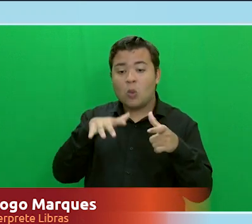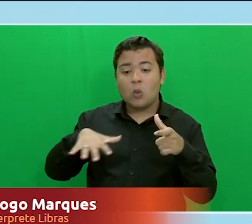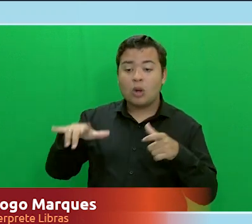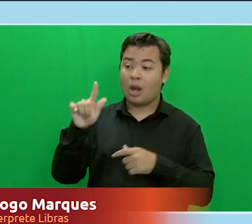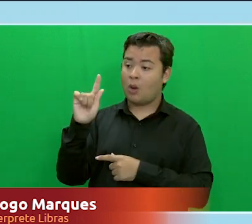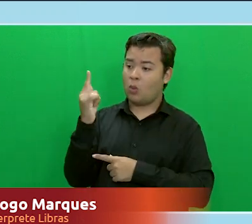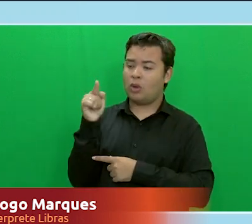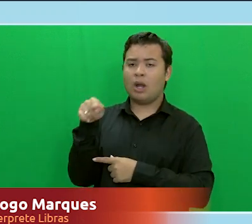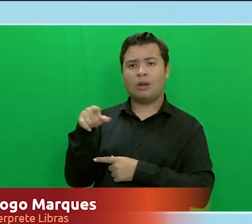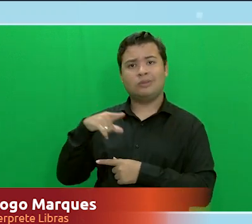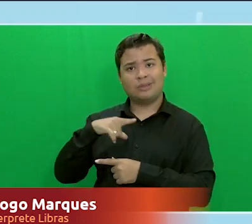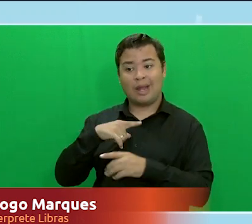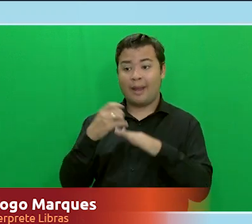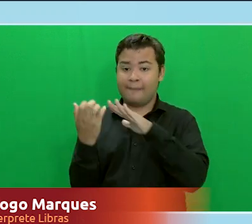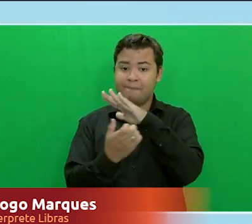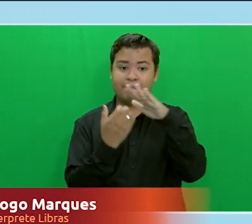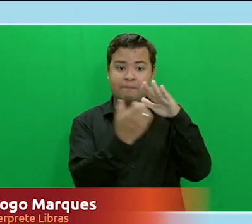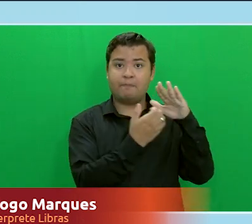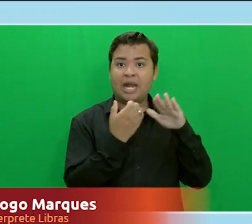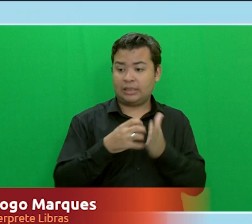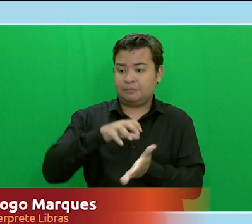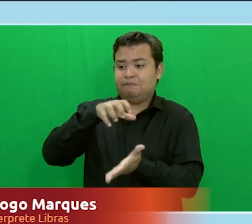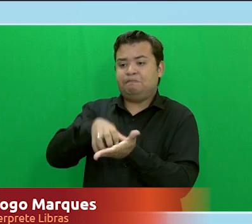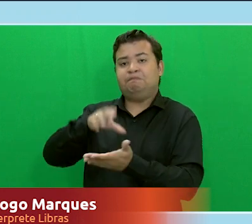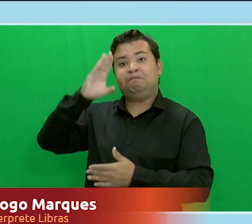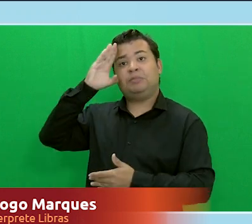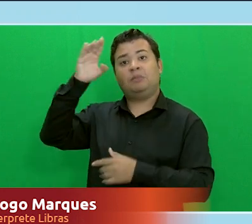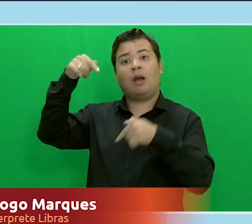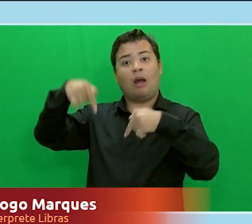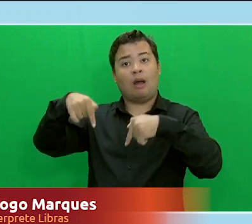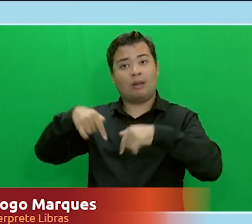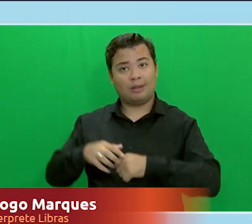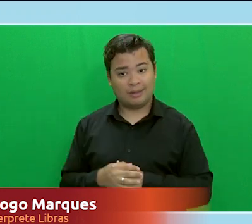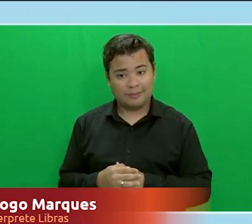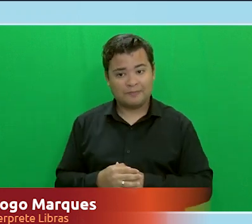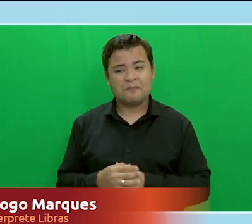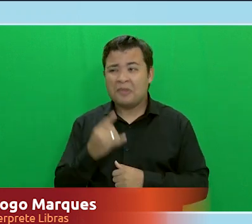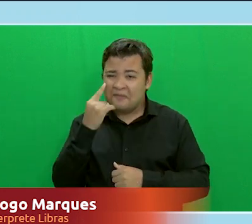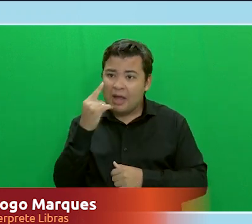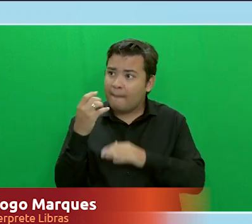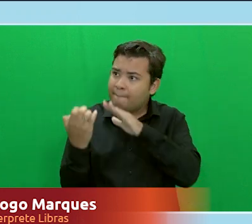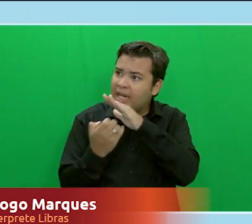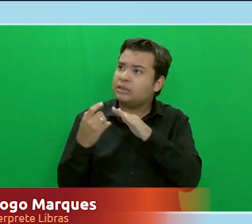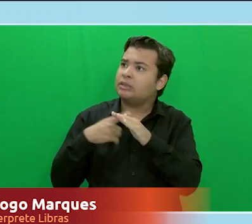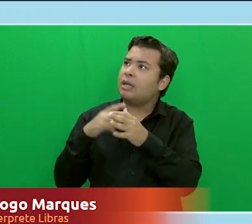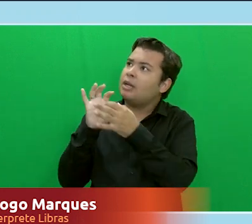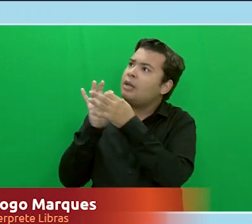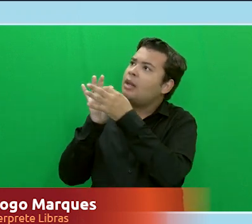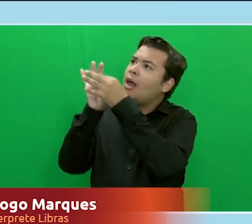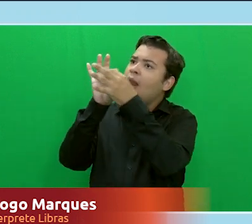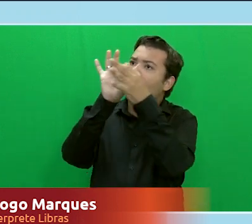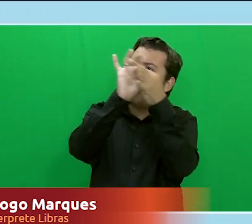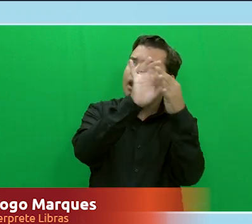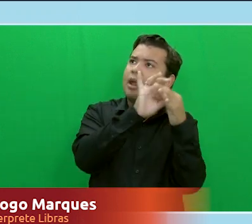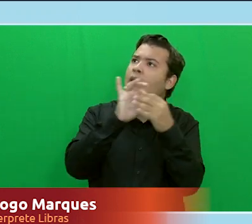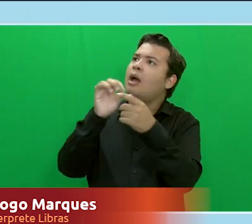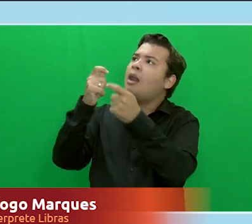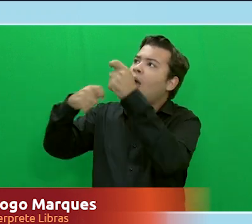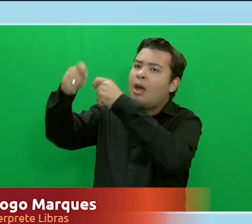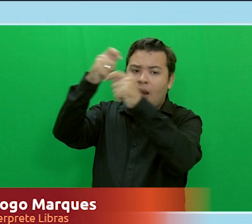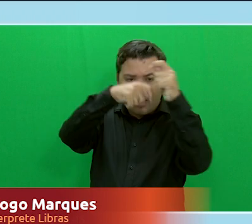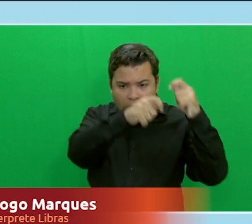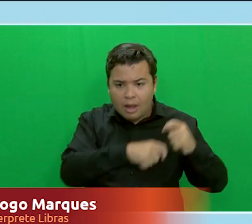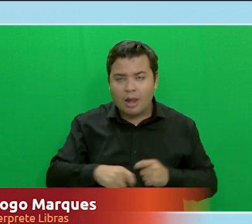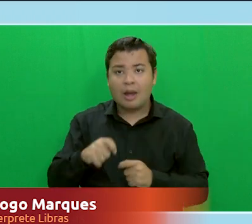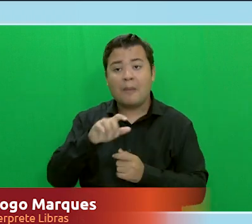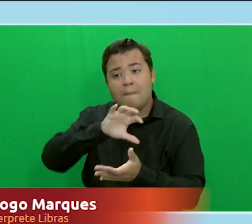sede regional de várias empresas que têm negócios com toda essa região. E aí a